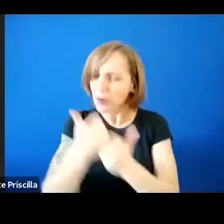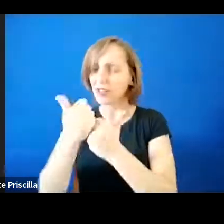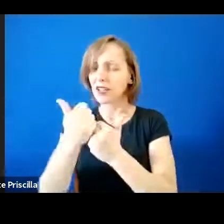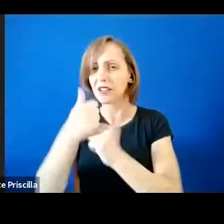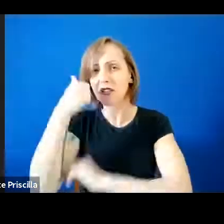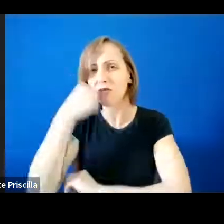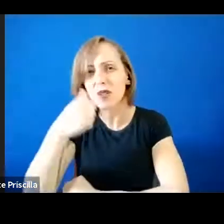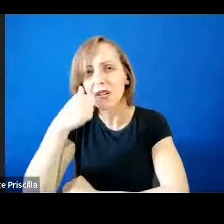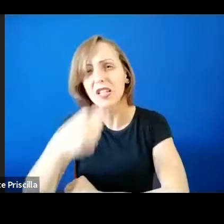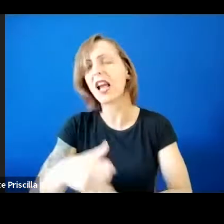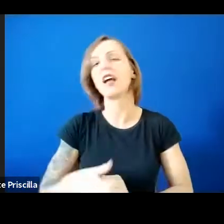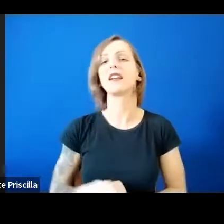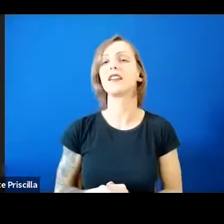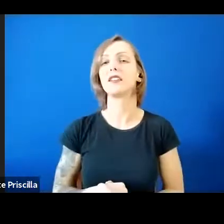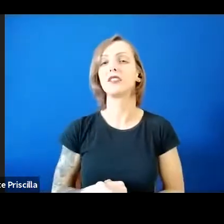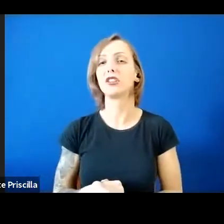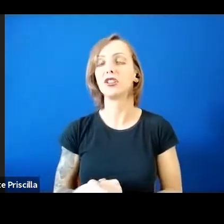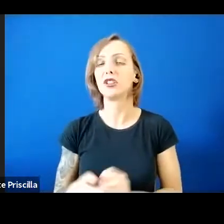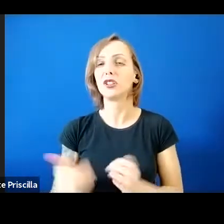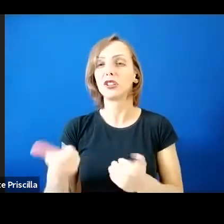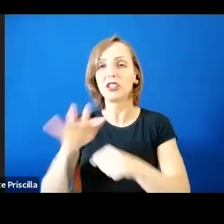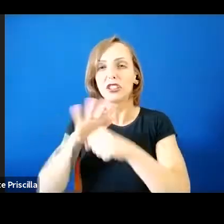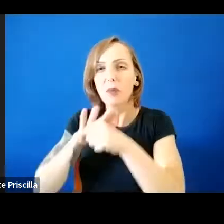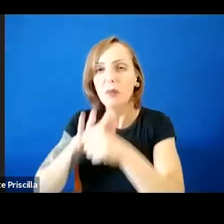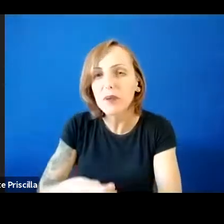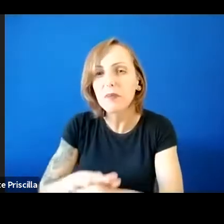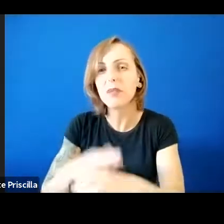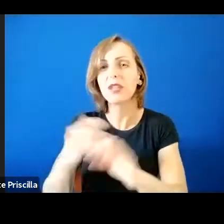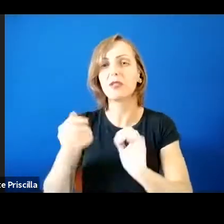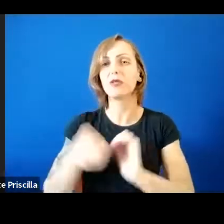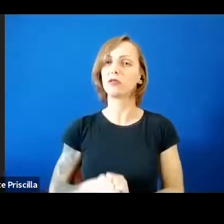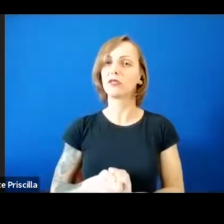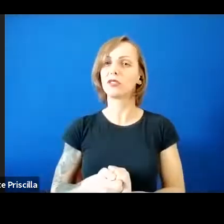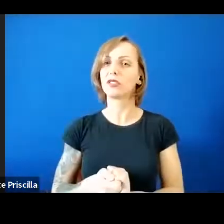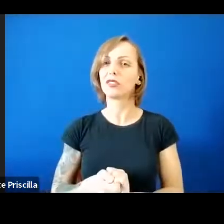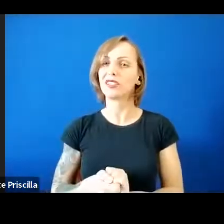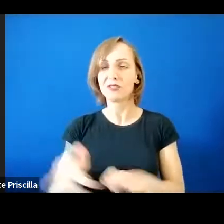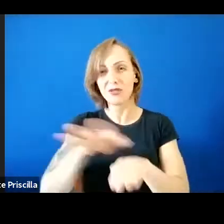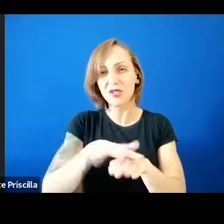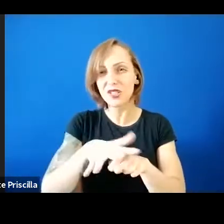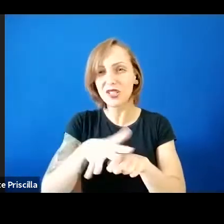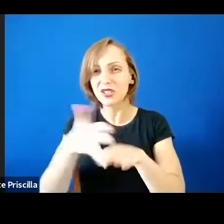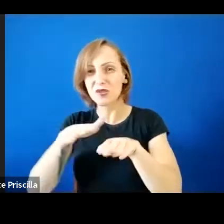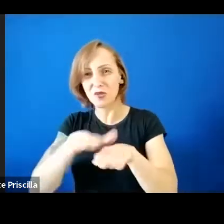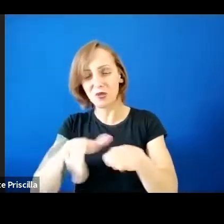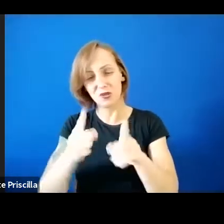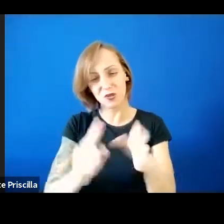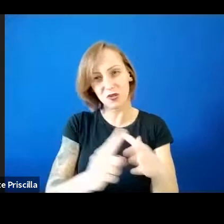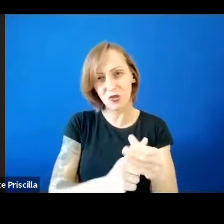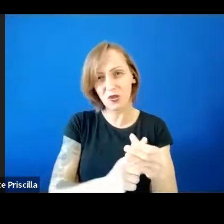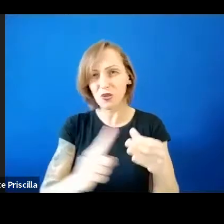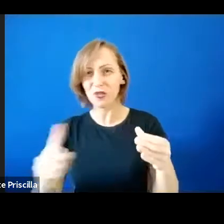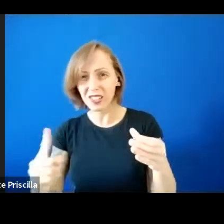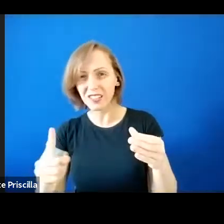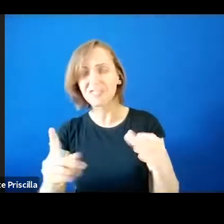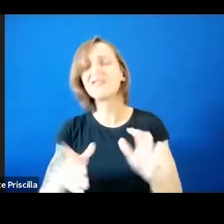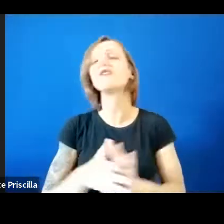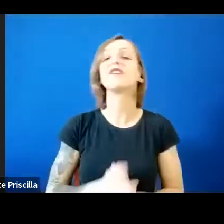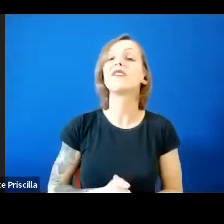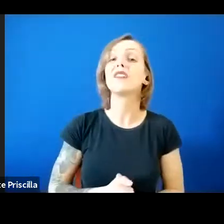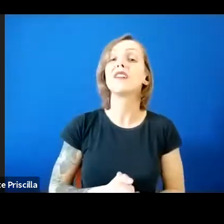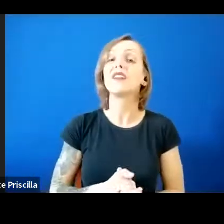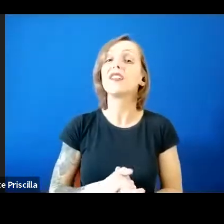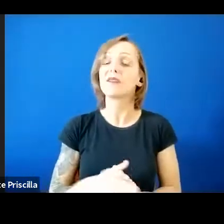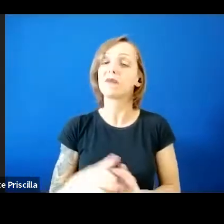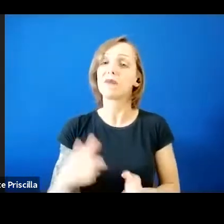têm que ter direitos iguais. Temos que acreditar no novo, diz a Leia, na mudança, enfim, só temos uma conquista, e